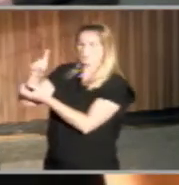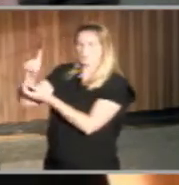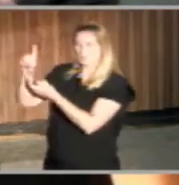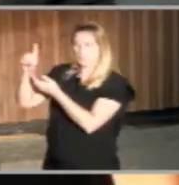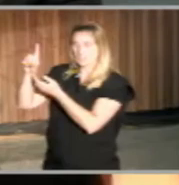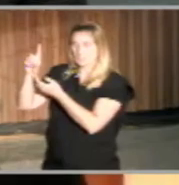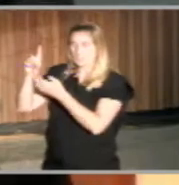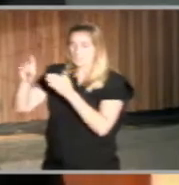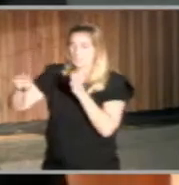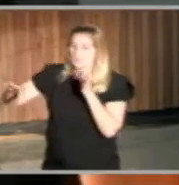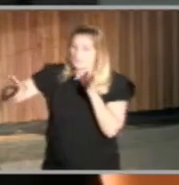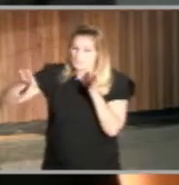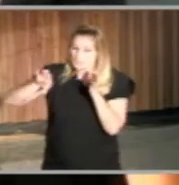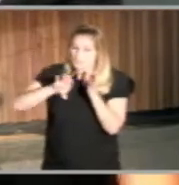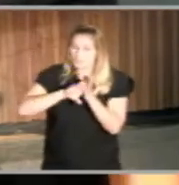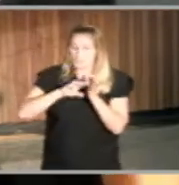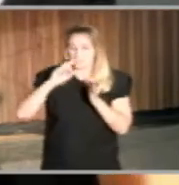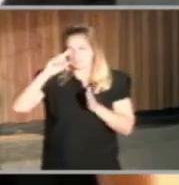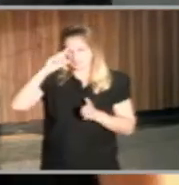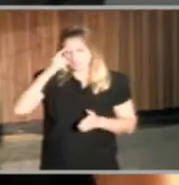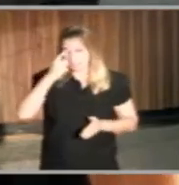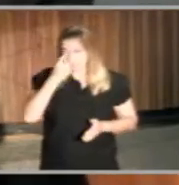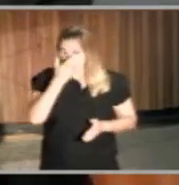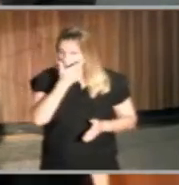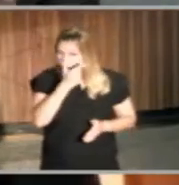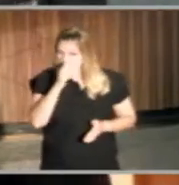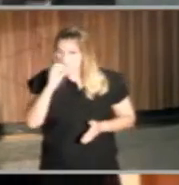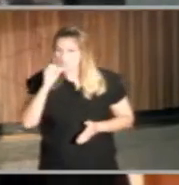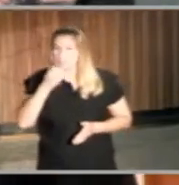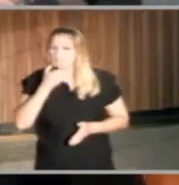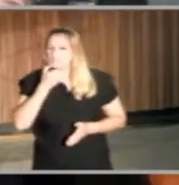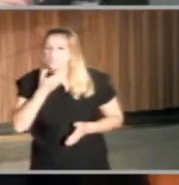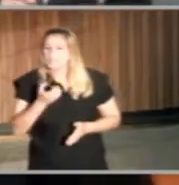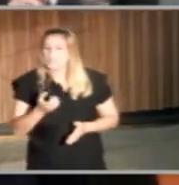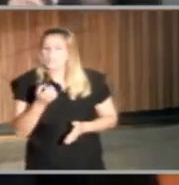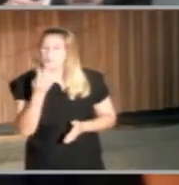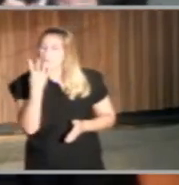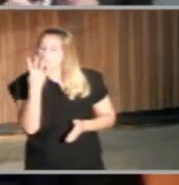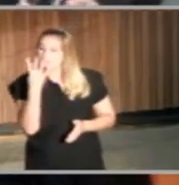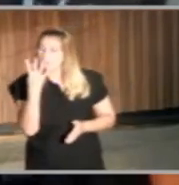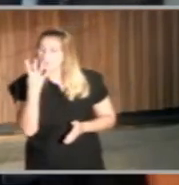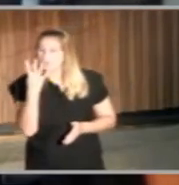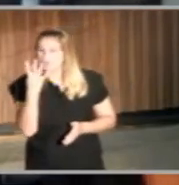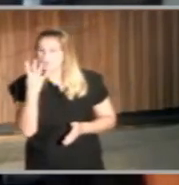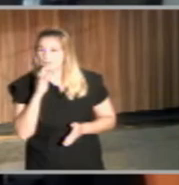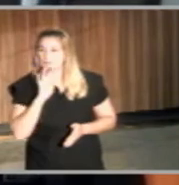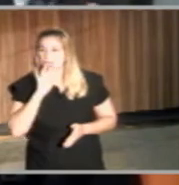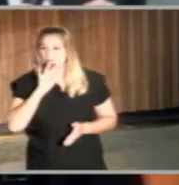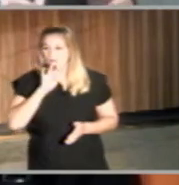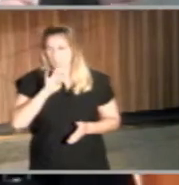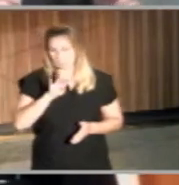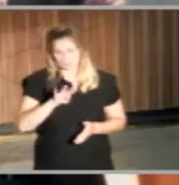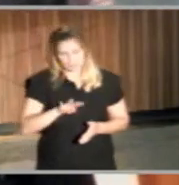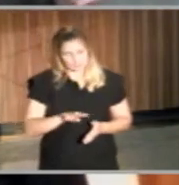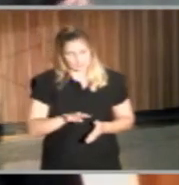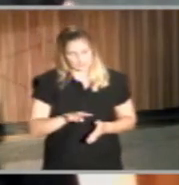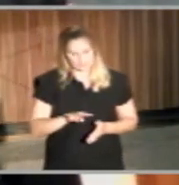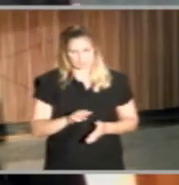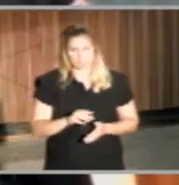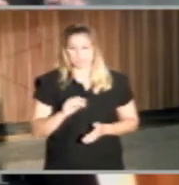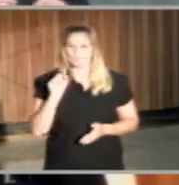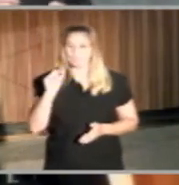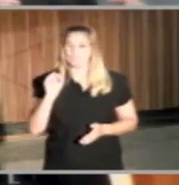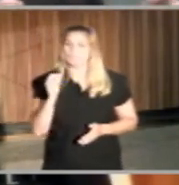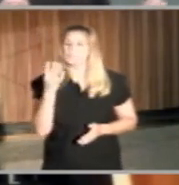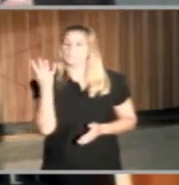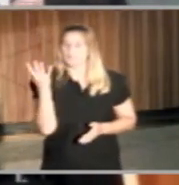dia 20 de dezembro, às 4 horas da tarde, entrou o dinheiro que a gente